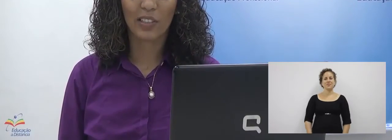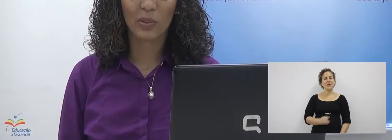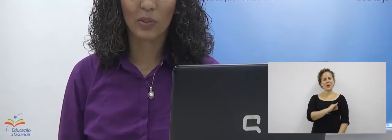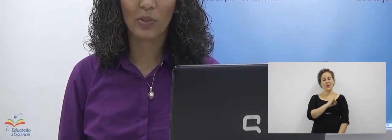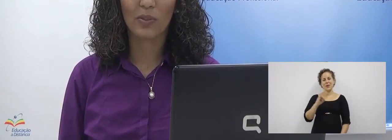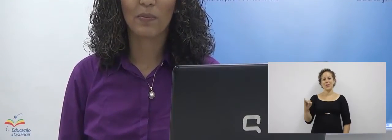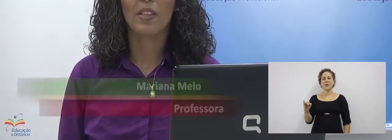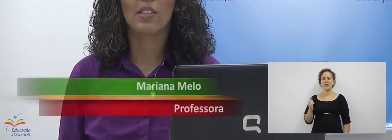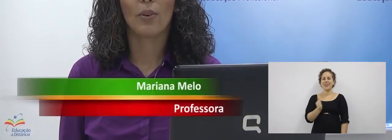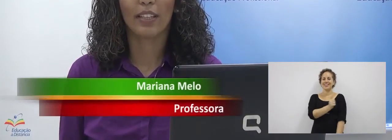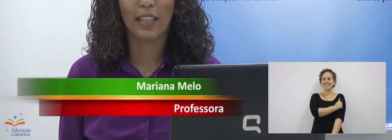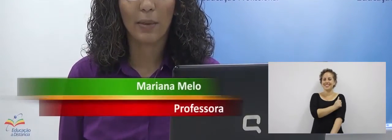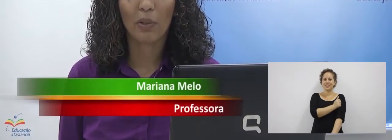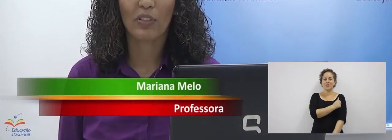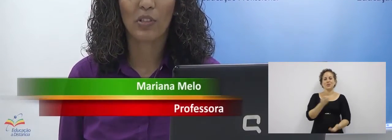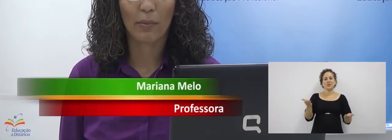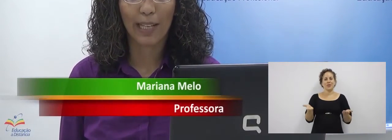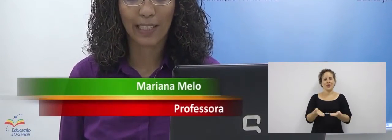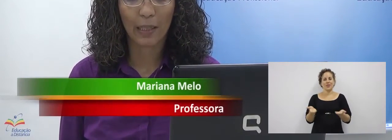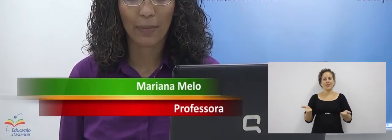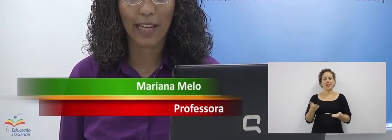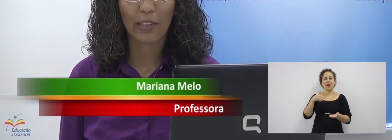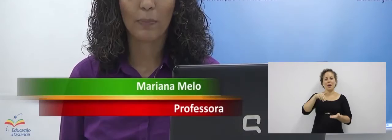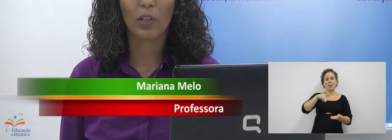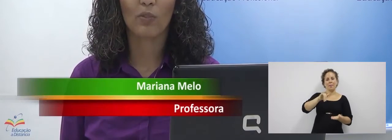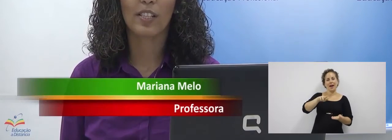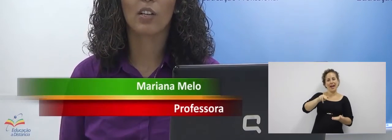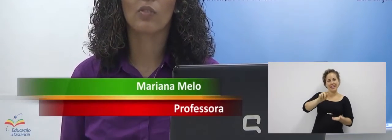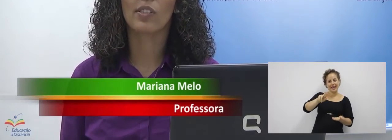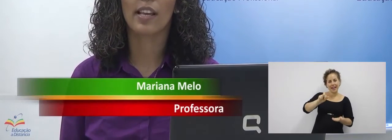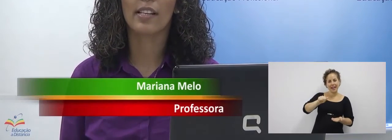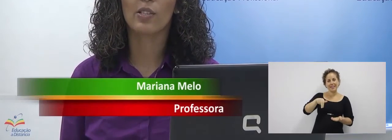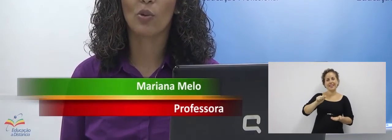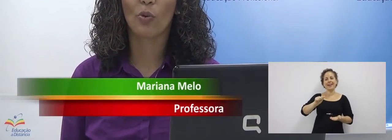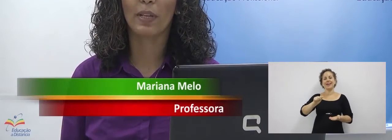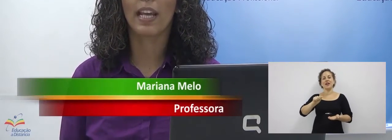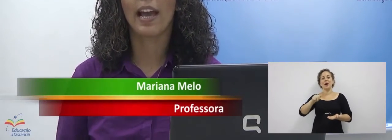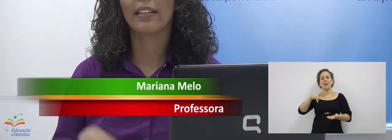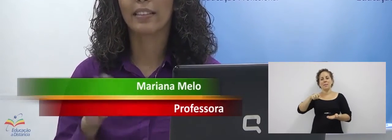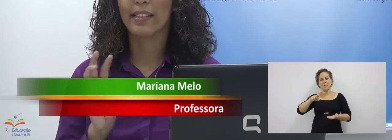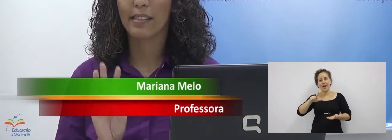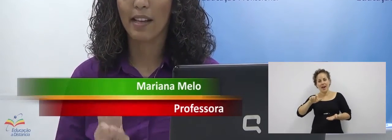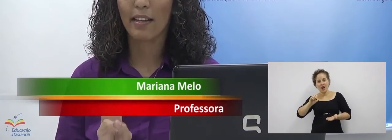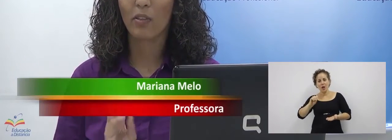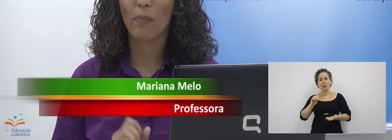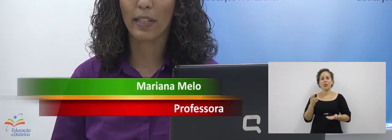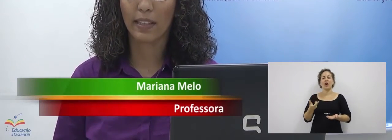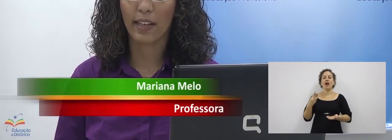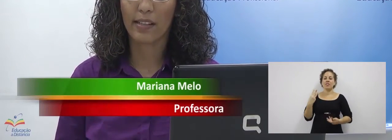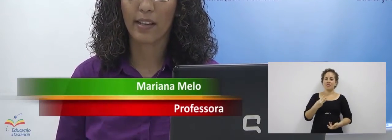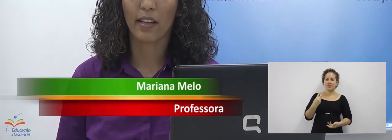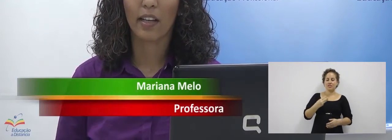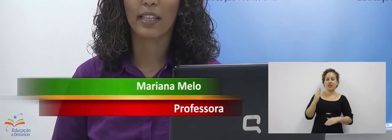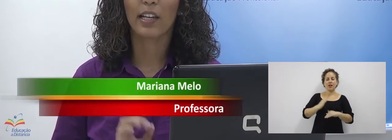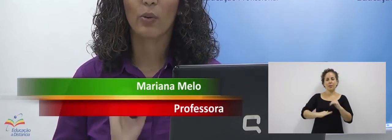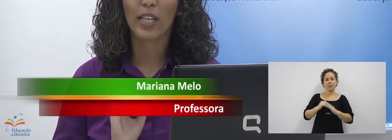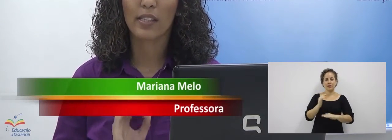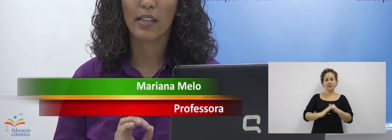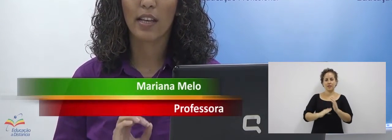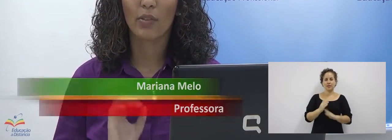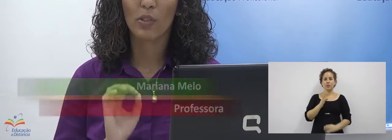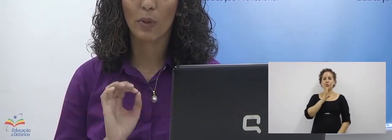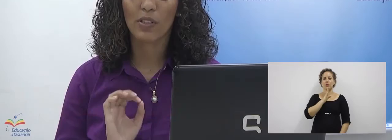Olá, caros alunos! Estou aqui, professora Mariana Mello, para conversar com vocês sobre a terceira competência, que